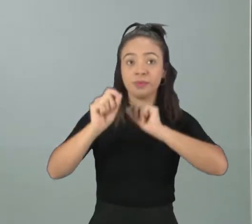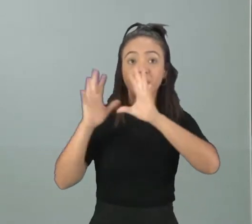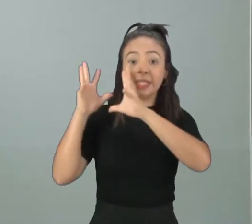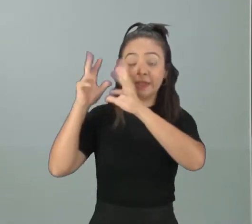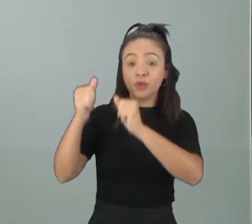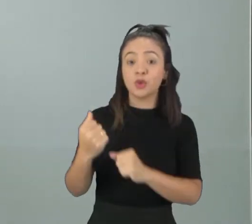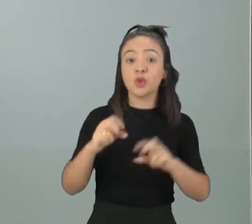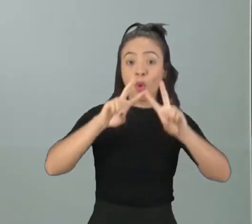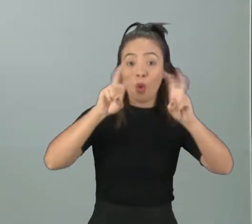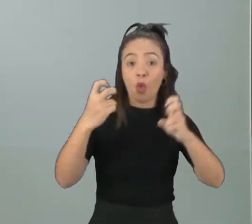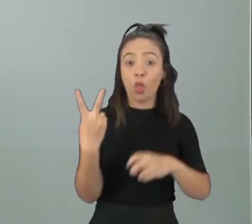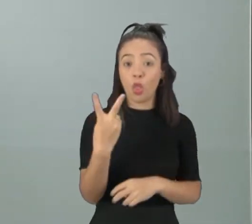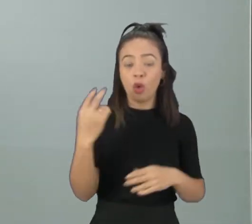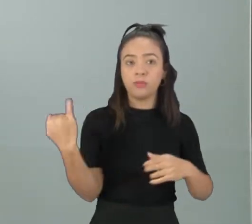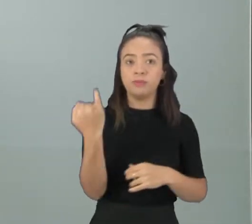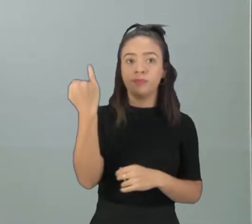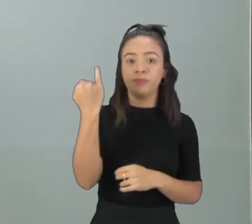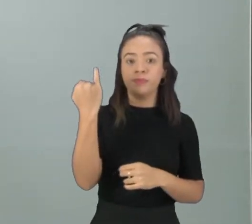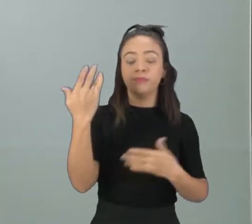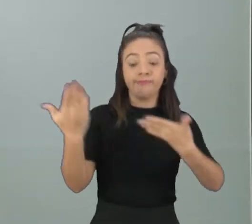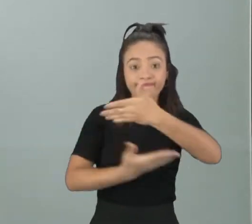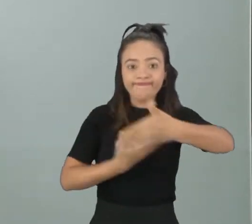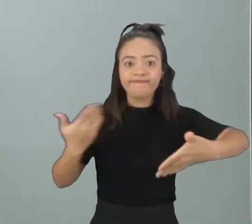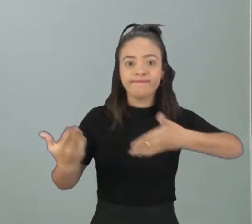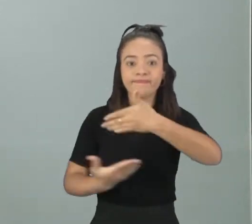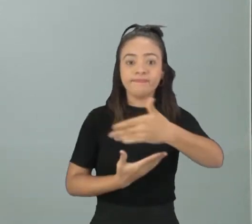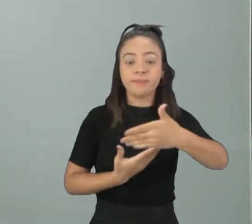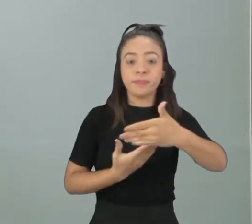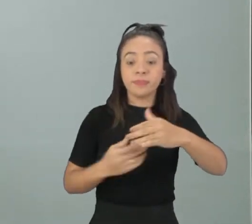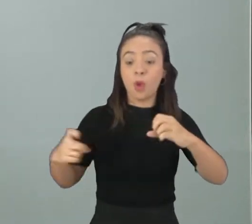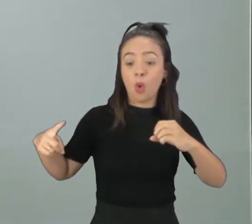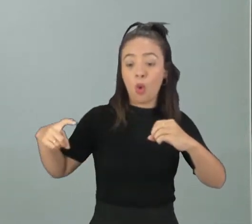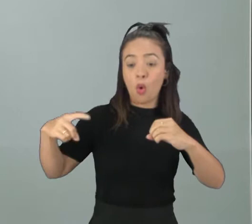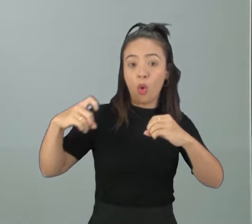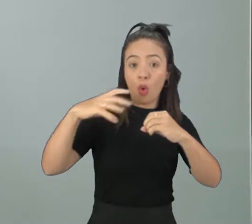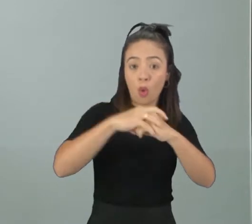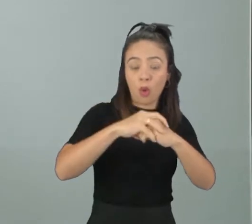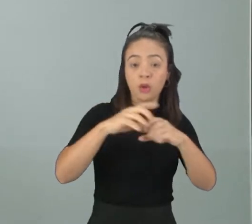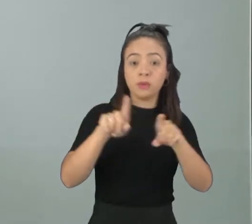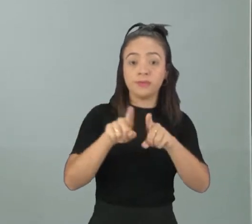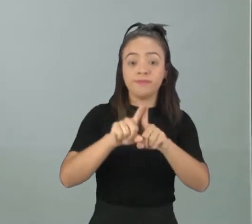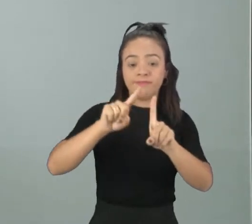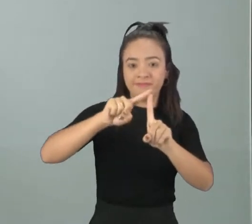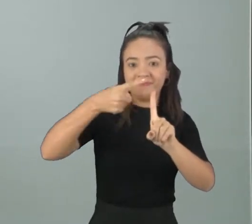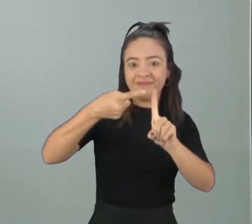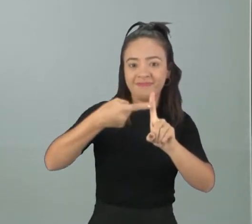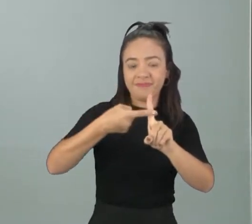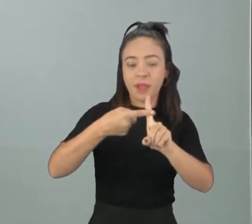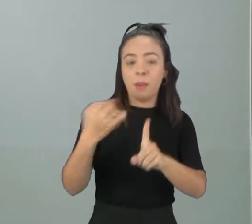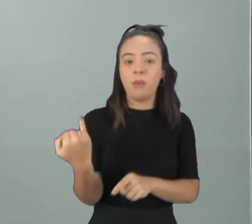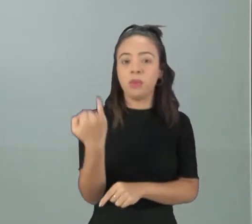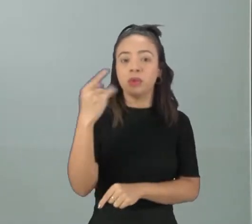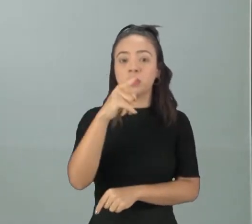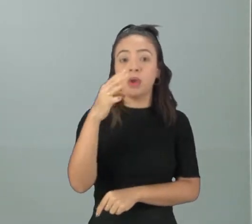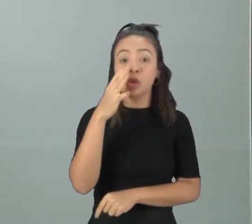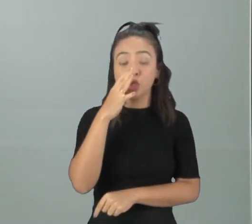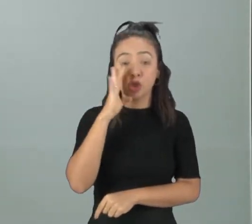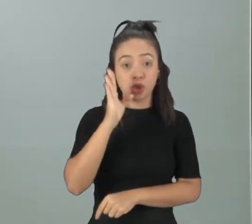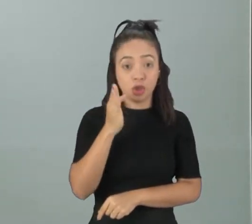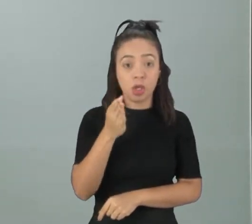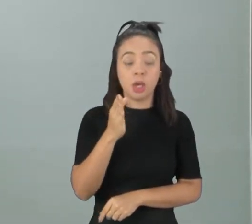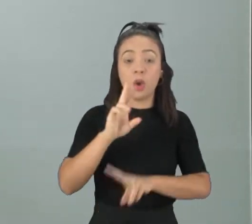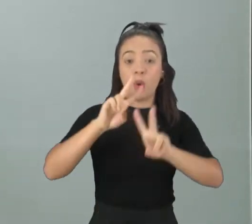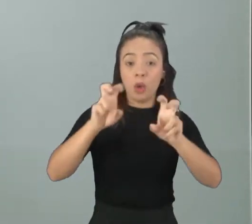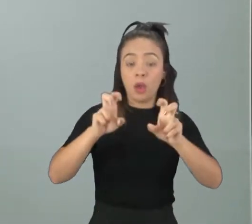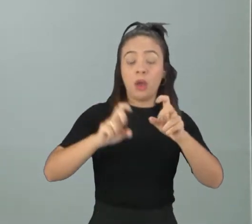revisar dois temas muito importantes que são correlatos, né? Fecundação e gravidez, tá? O ideal é que vocês já tenham assistido a aula